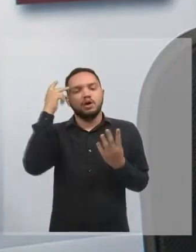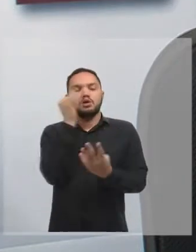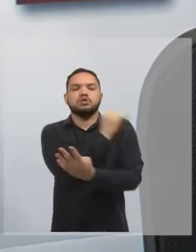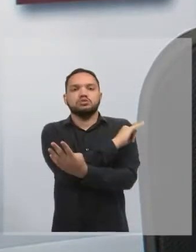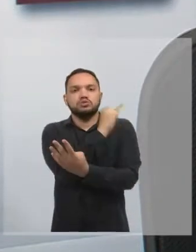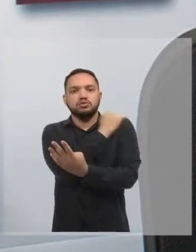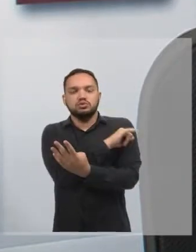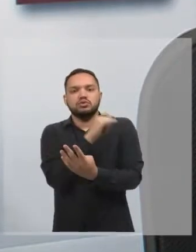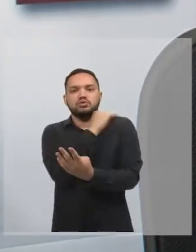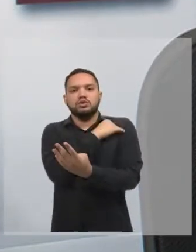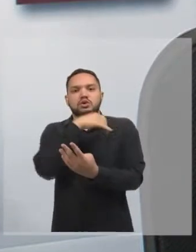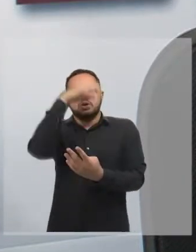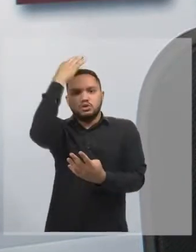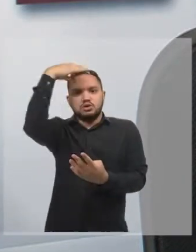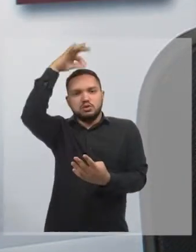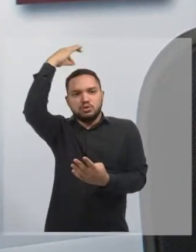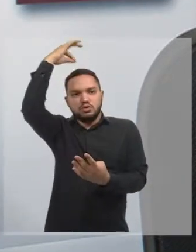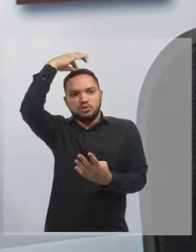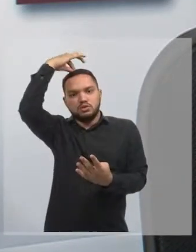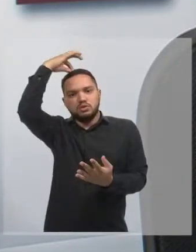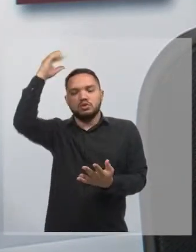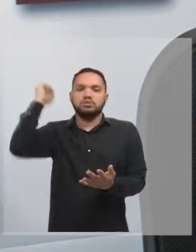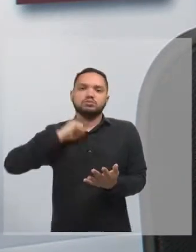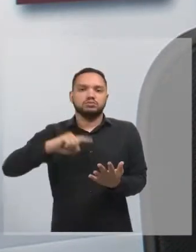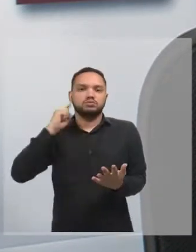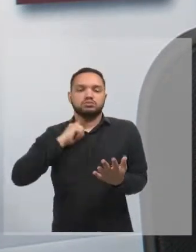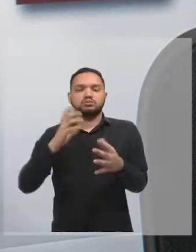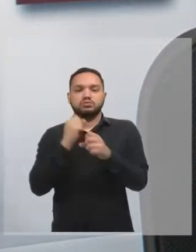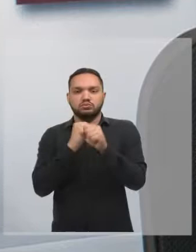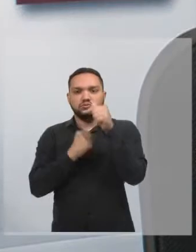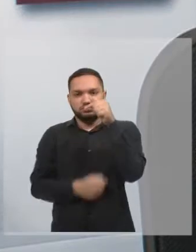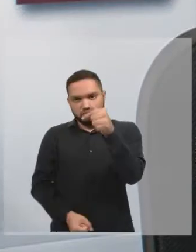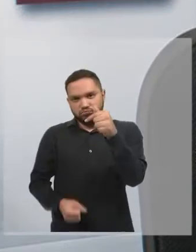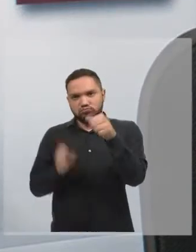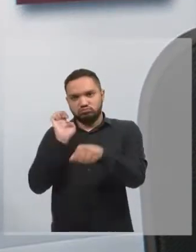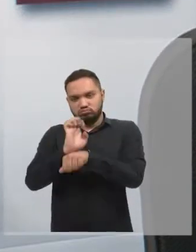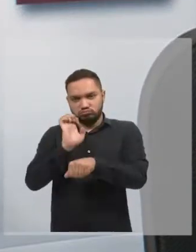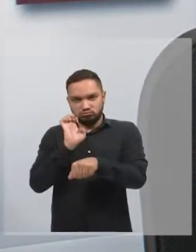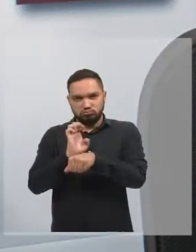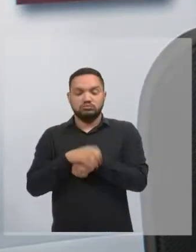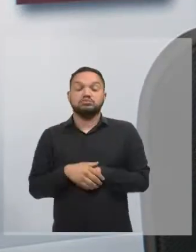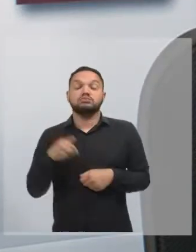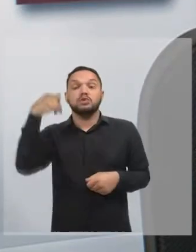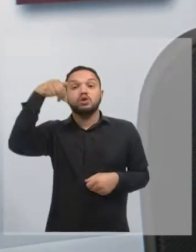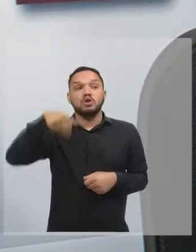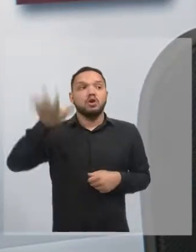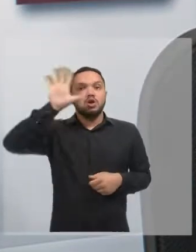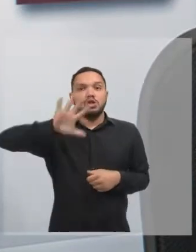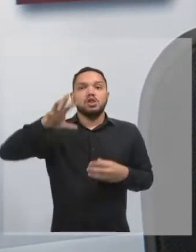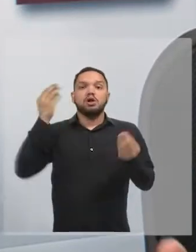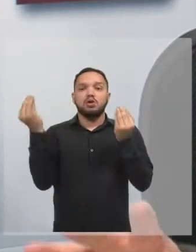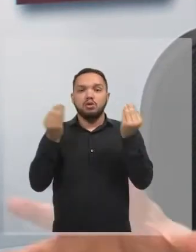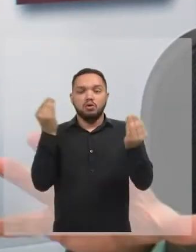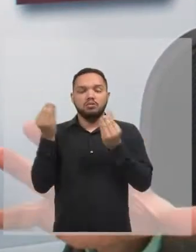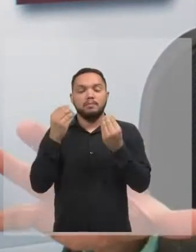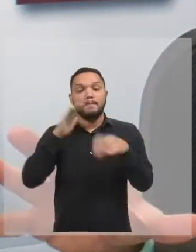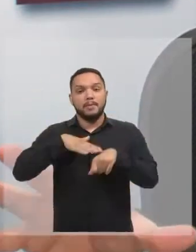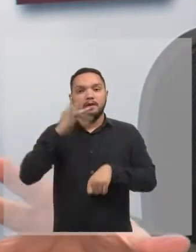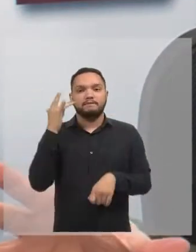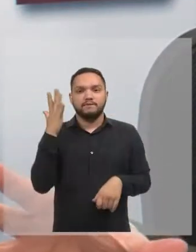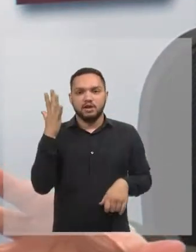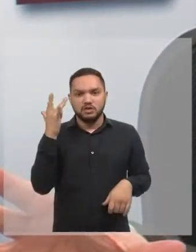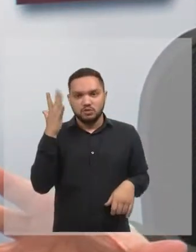de Janeiro, Espírito Santo e Minas Gerais. 7 estados. No Nordeste, foi mais fácil, né,